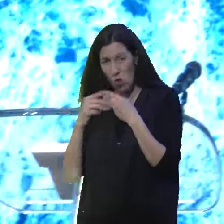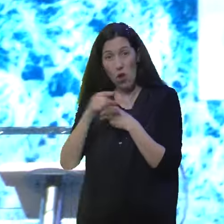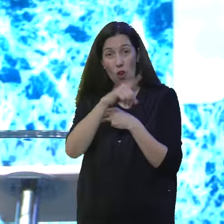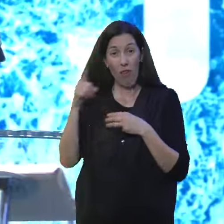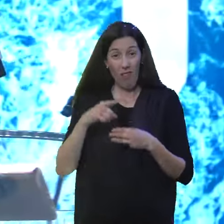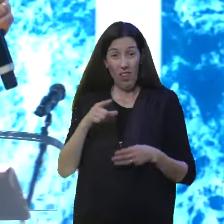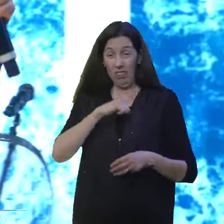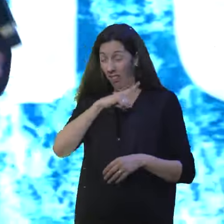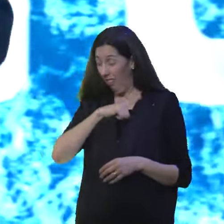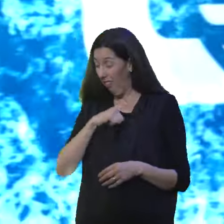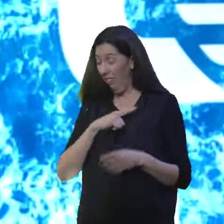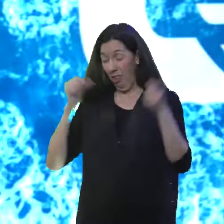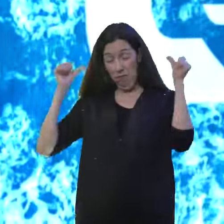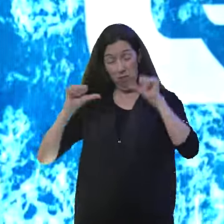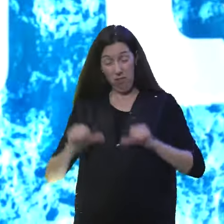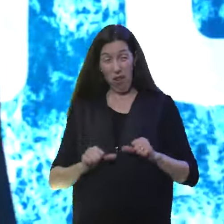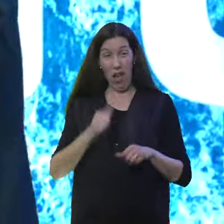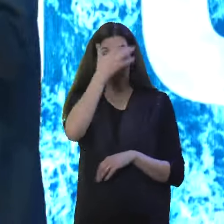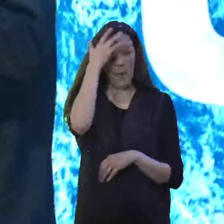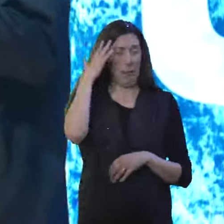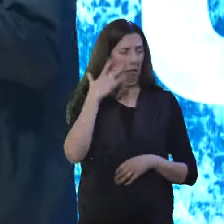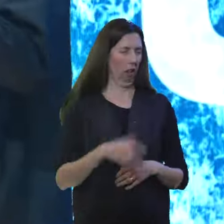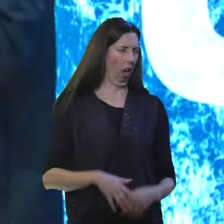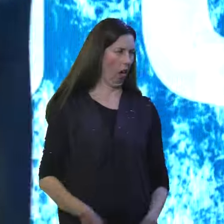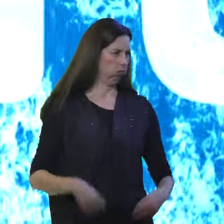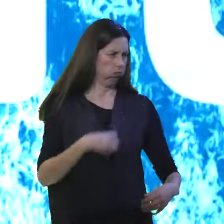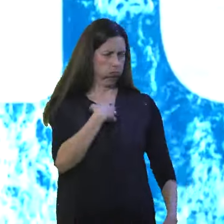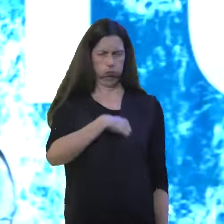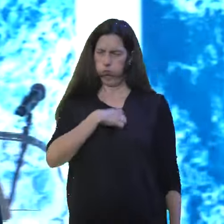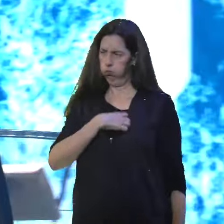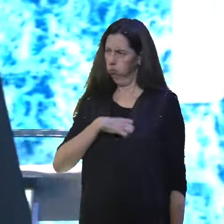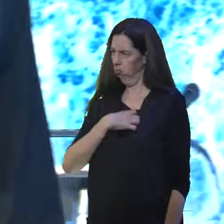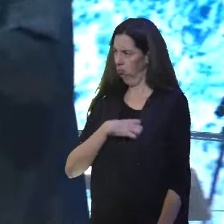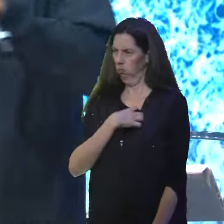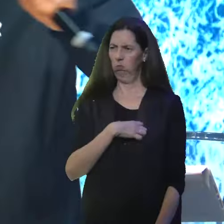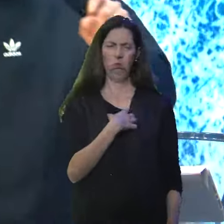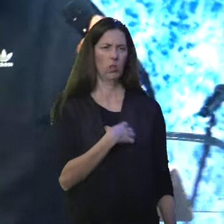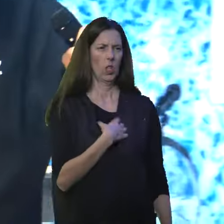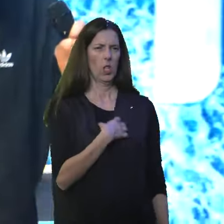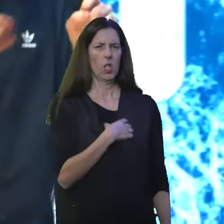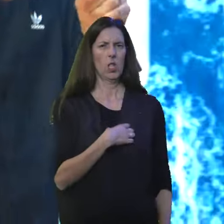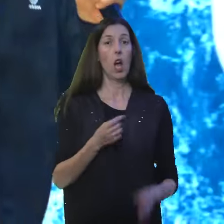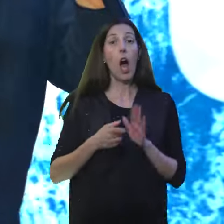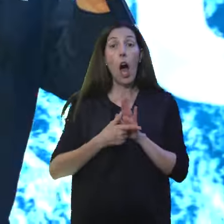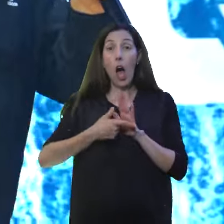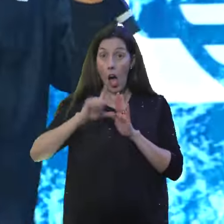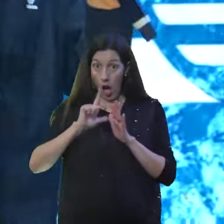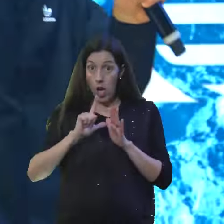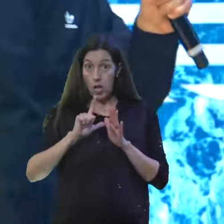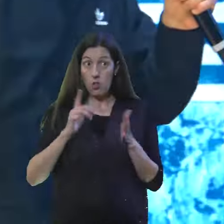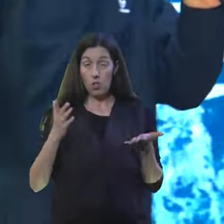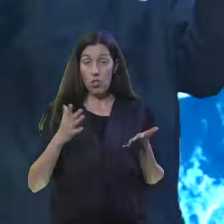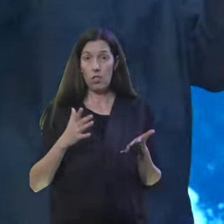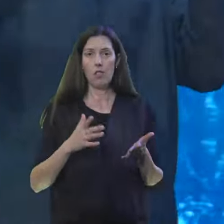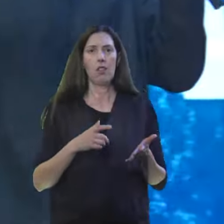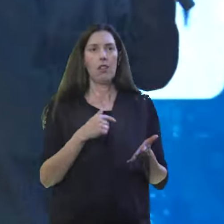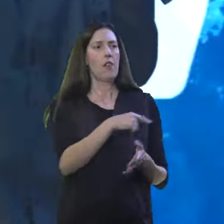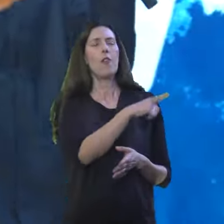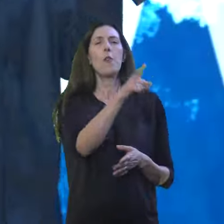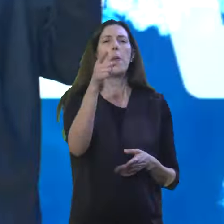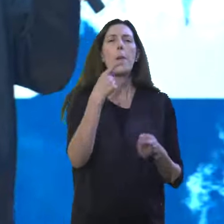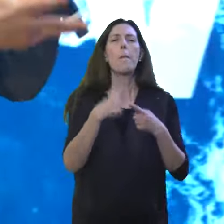começa a tratar mal as pessoas. Você, antes de quebrar o jejum, começa a ser grosso com as pessoas. Isso mostra